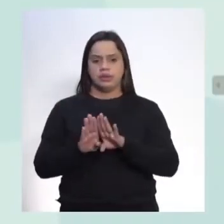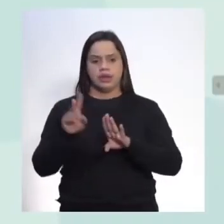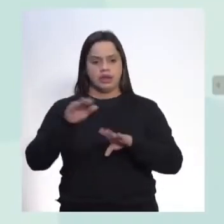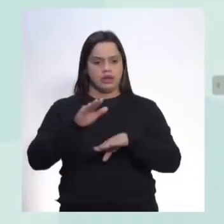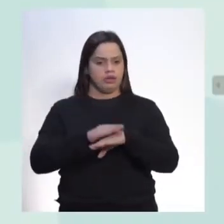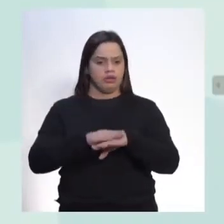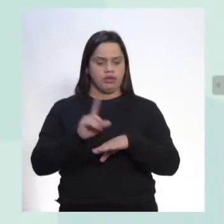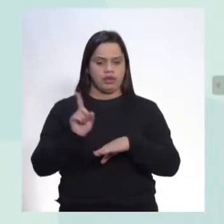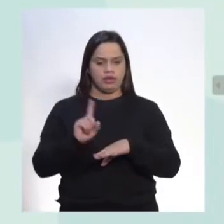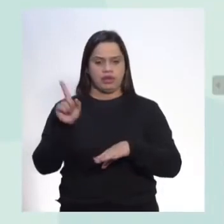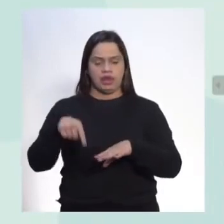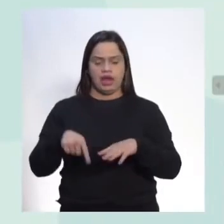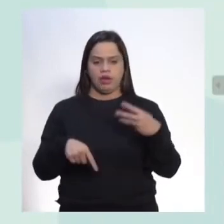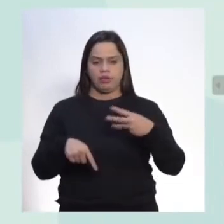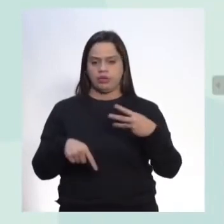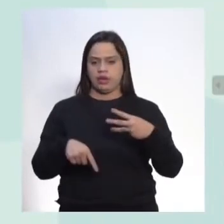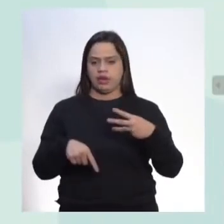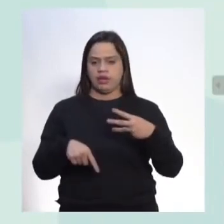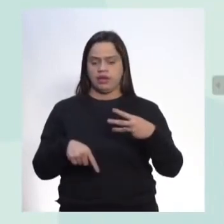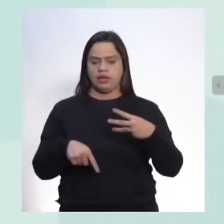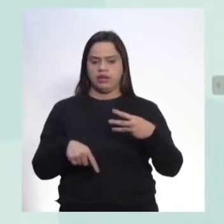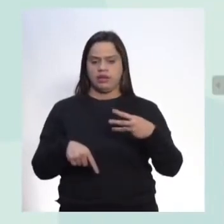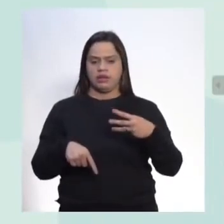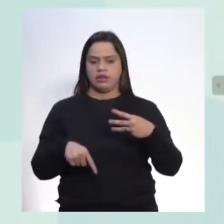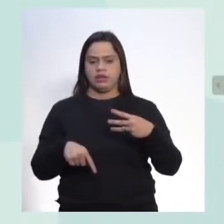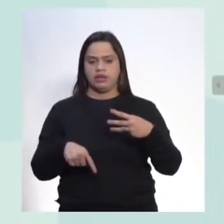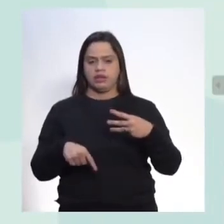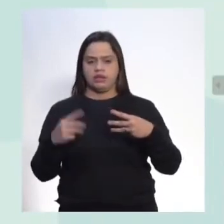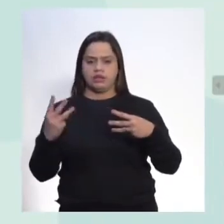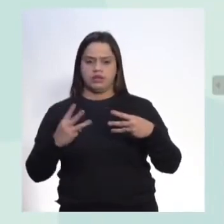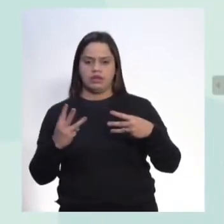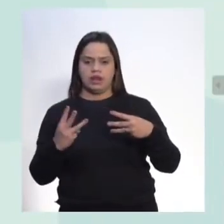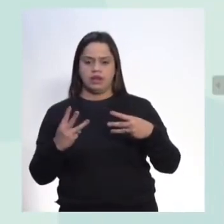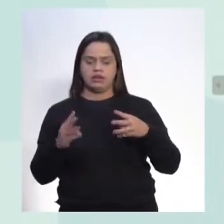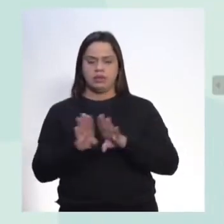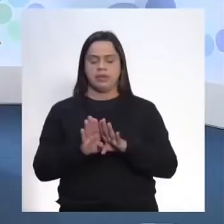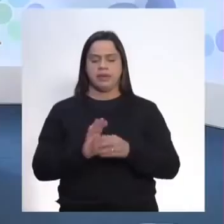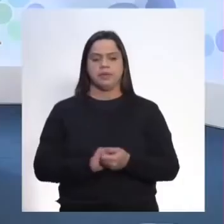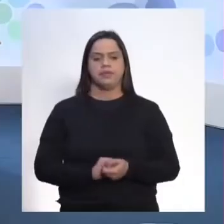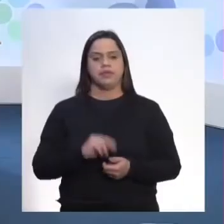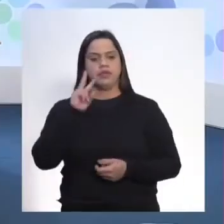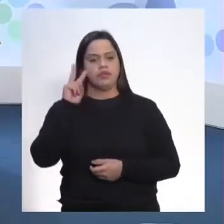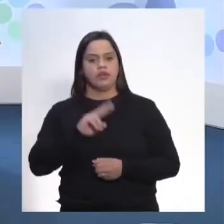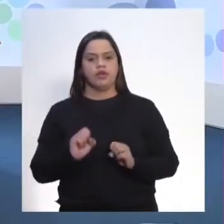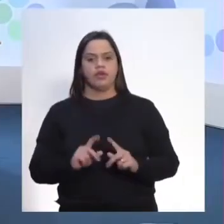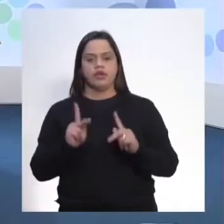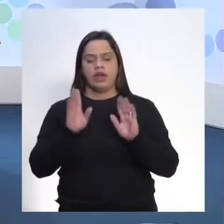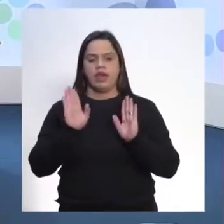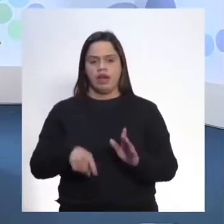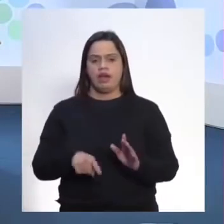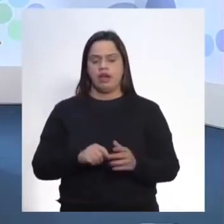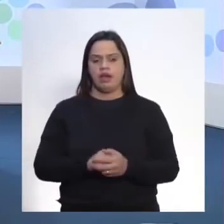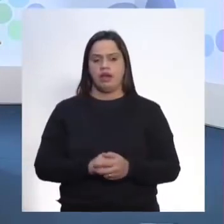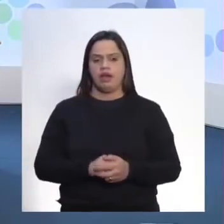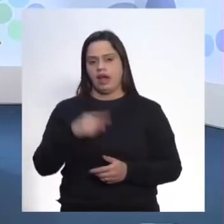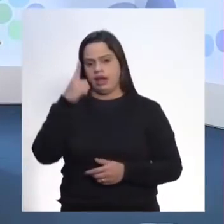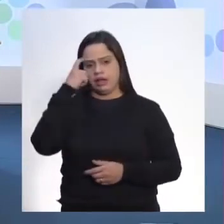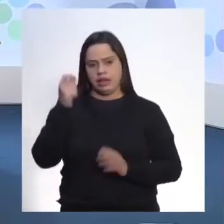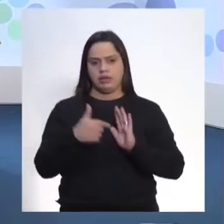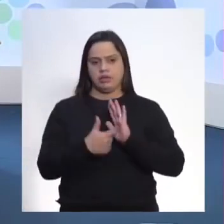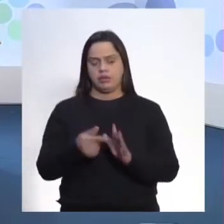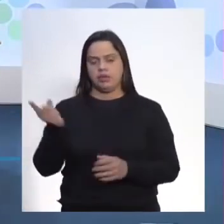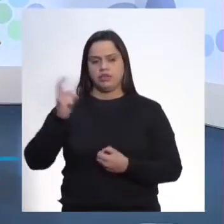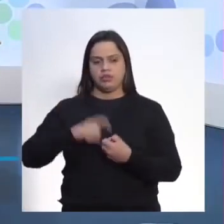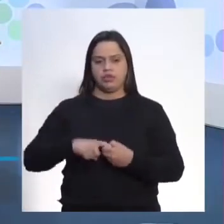né, seria o 3 e o 3 na sequência, tudo bem? Então, é essa a ideia, só para a